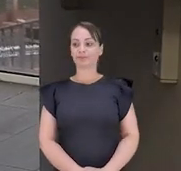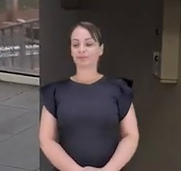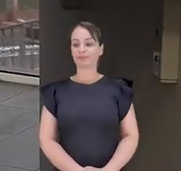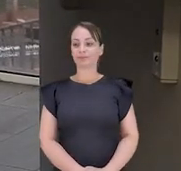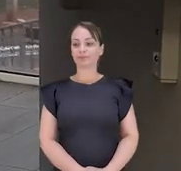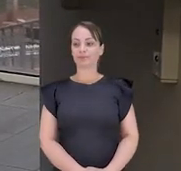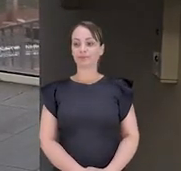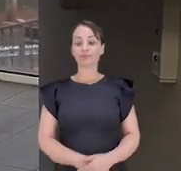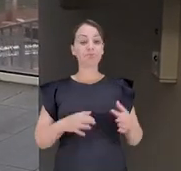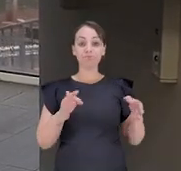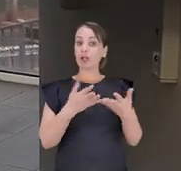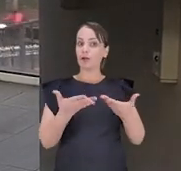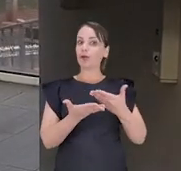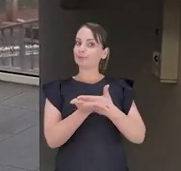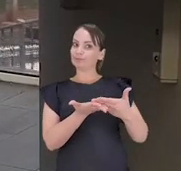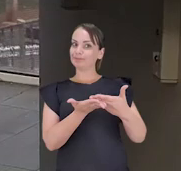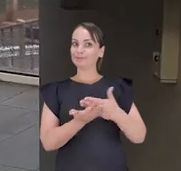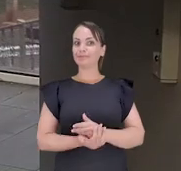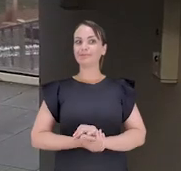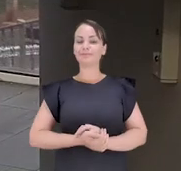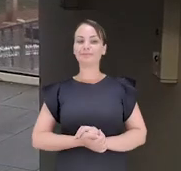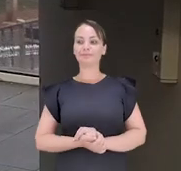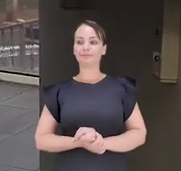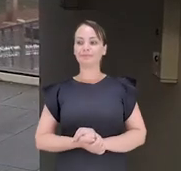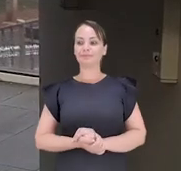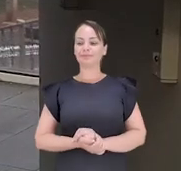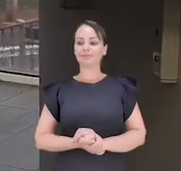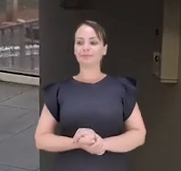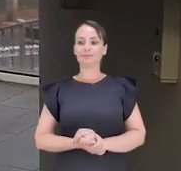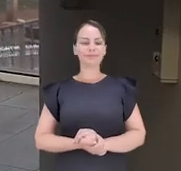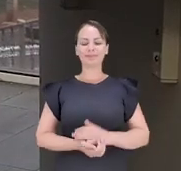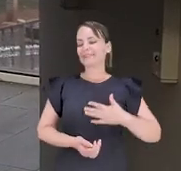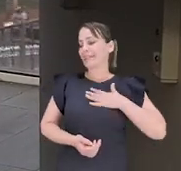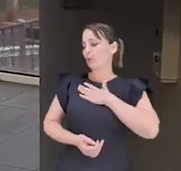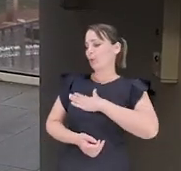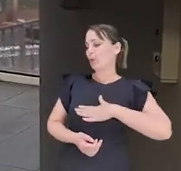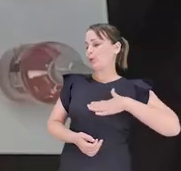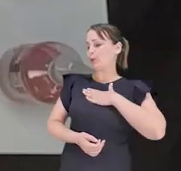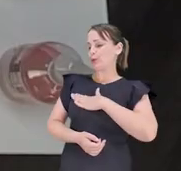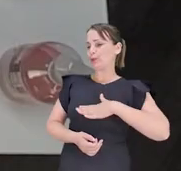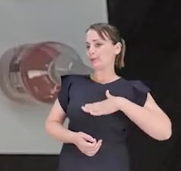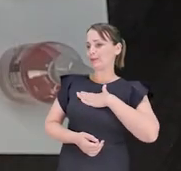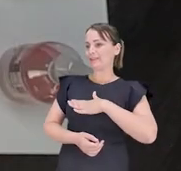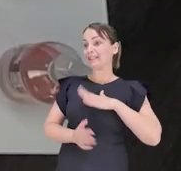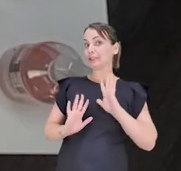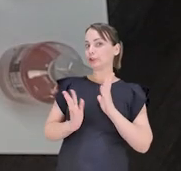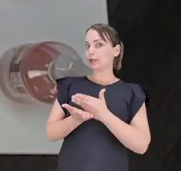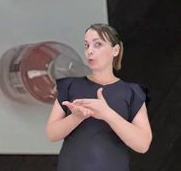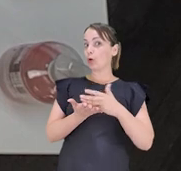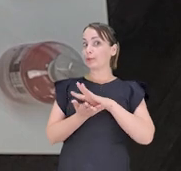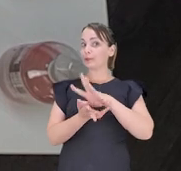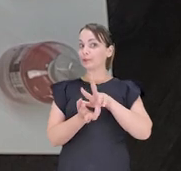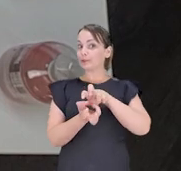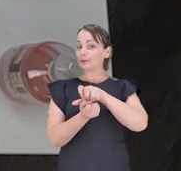Ah, pronto, agora eu acho que ativa. Gente, que delícia! Ó, agora já tá dando uma consistência. Agora, gente.